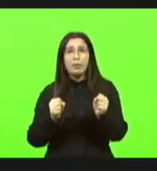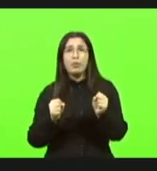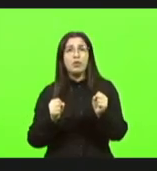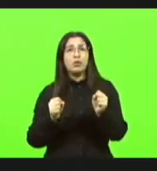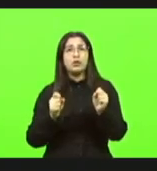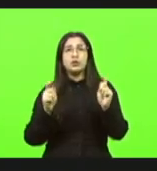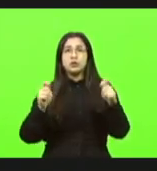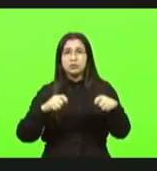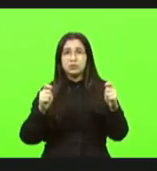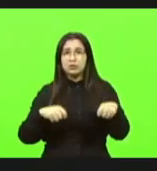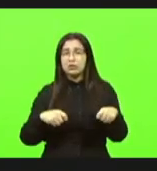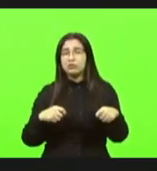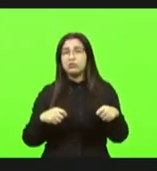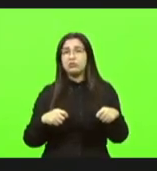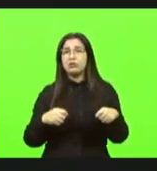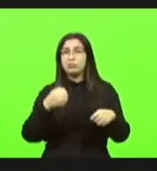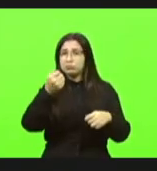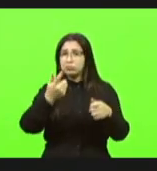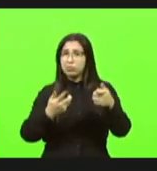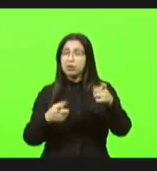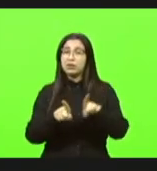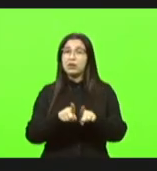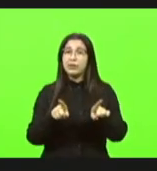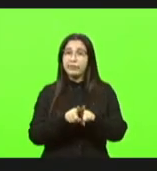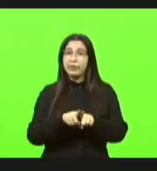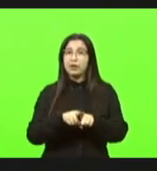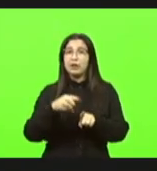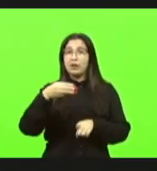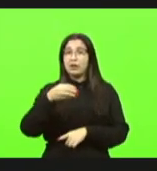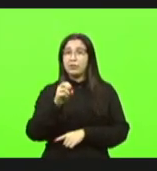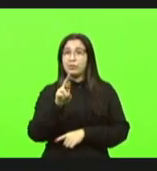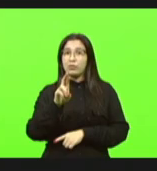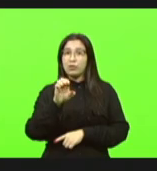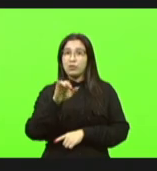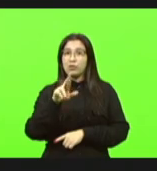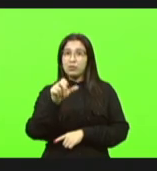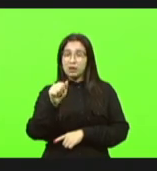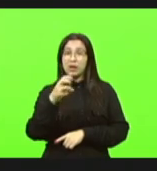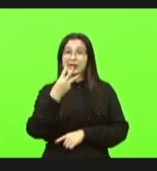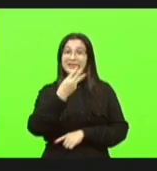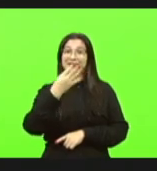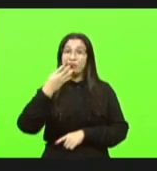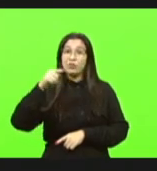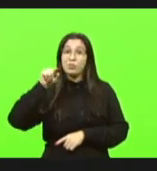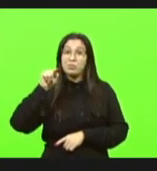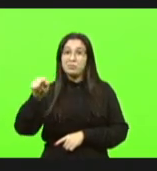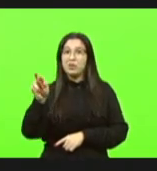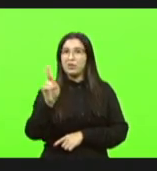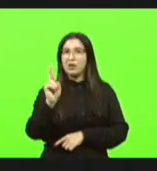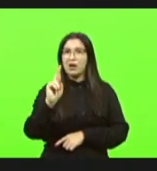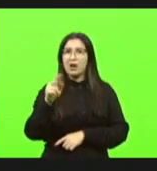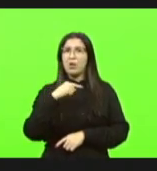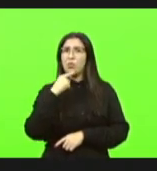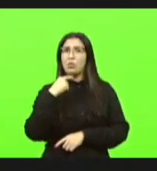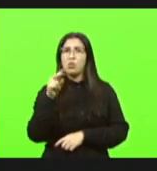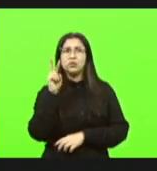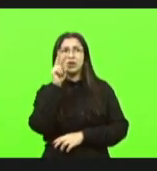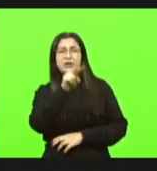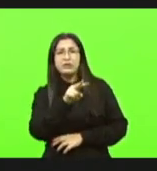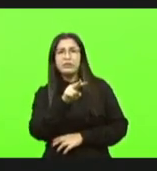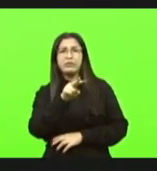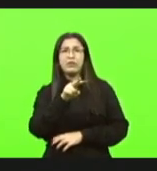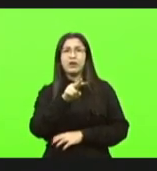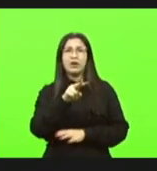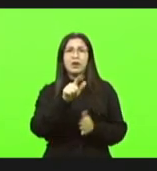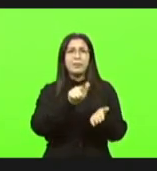resolver isso falar do próprio pin Moreira 34 mil reais eu não consegui abrir o contracheque dele para ver essa diferença de